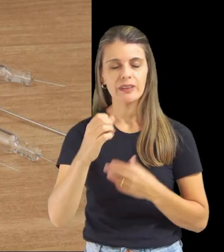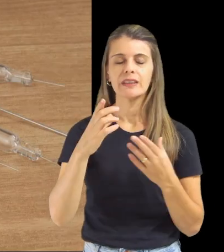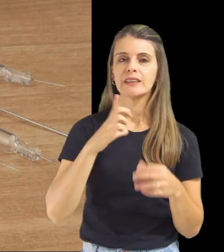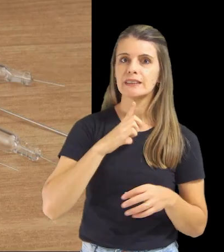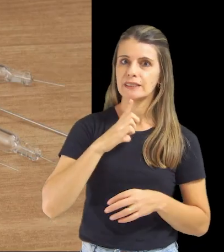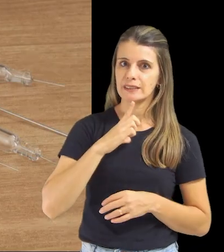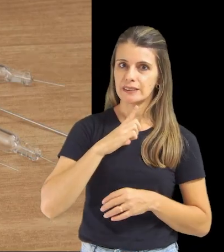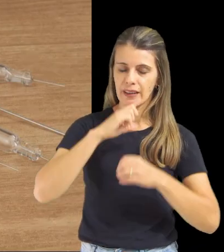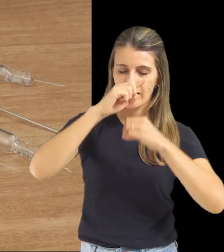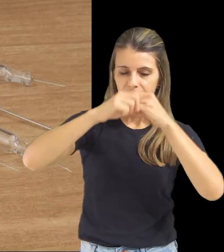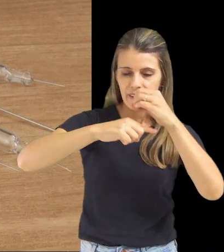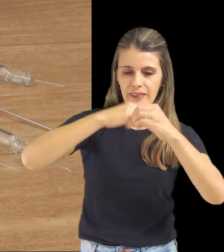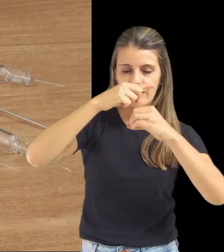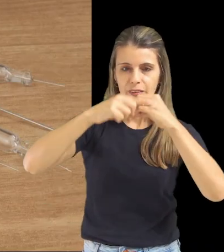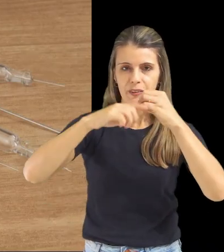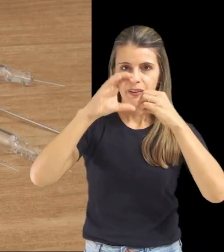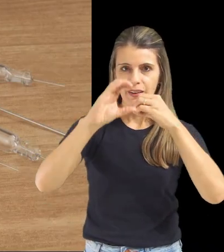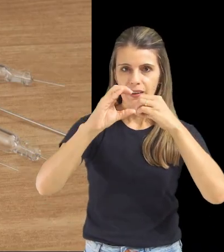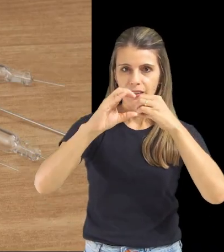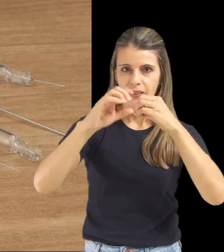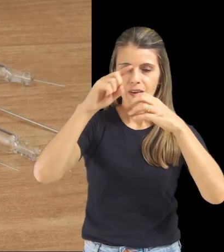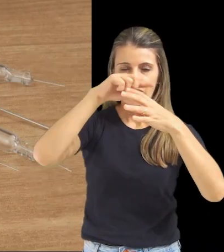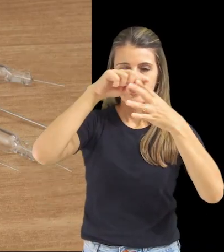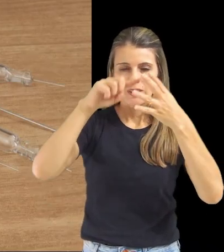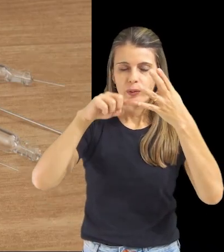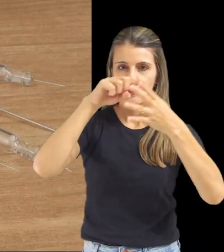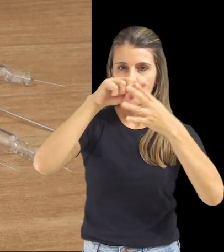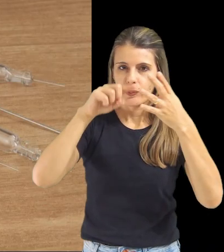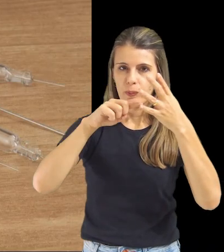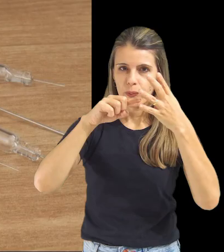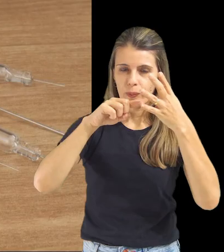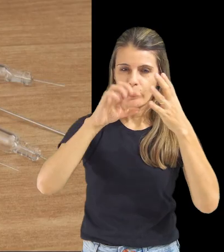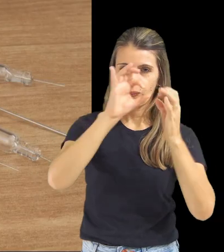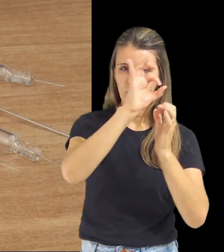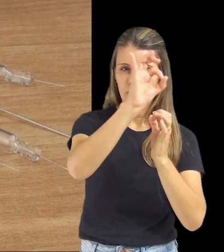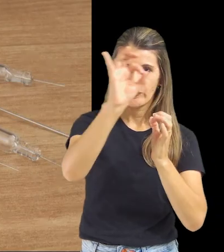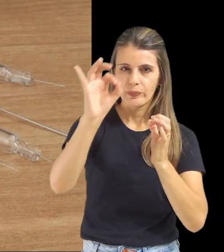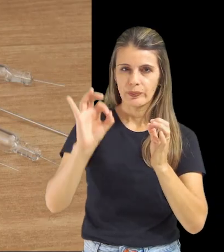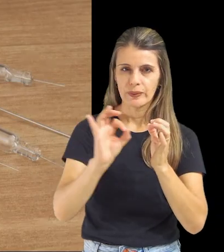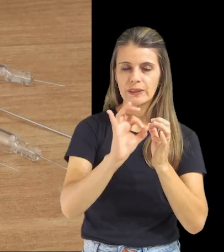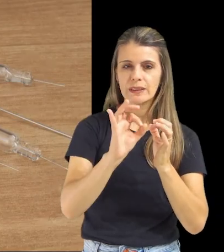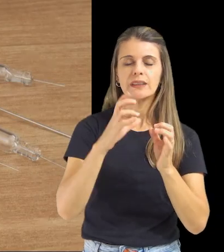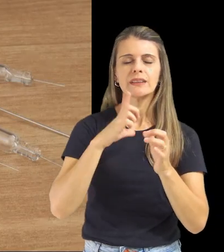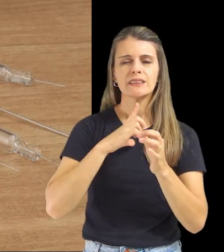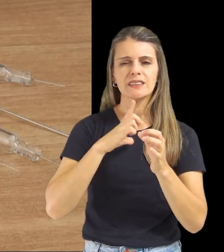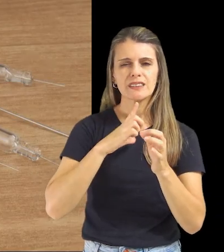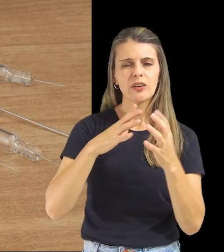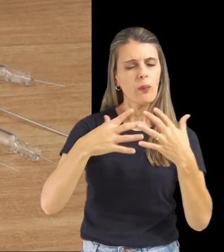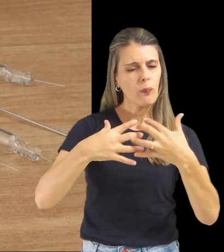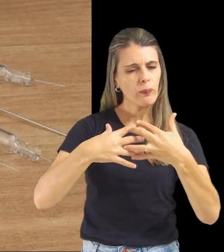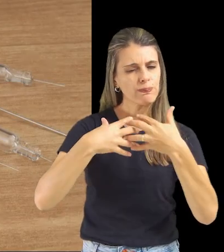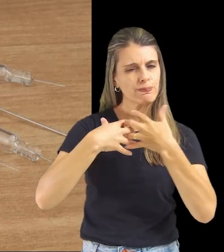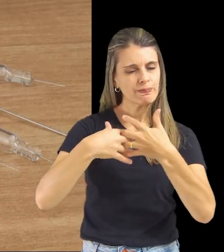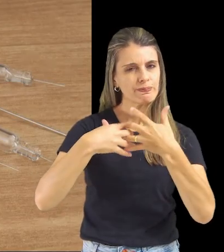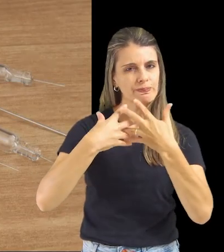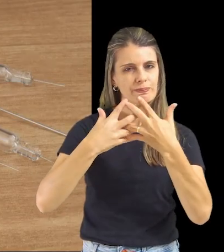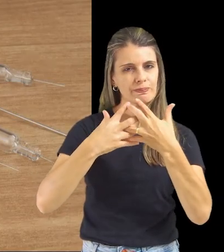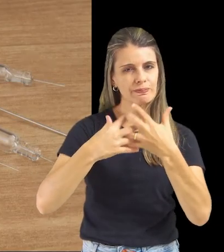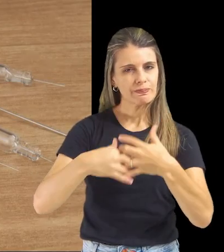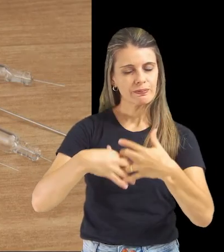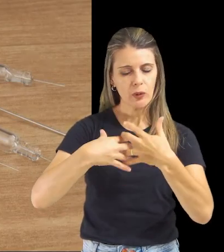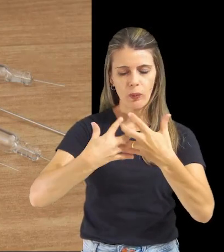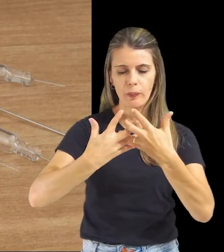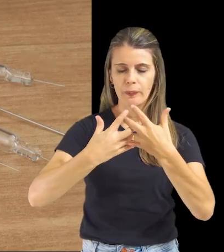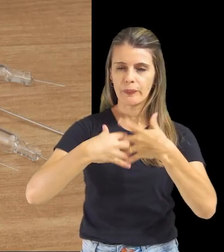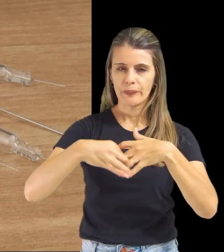átomos de carbono têm 4 anéis carbônicos, né? Então são estruturas mais complexas.